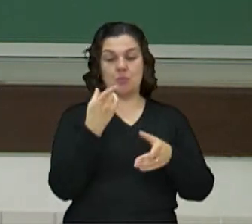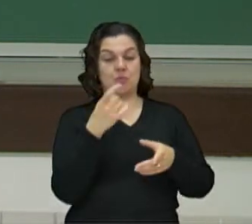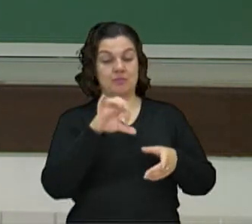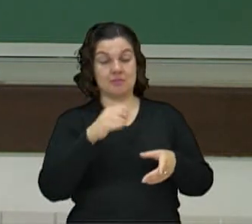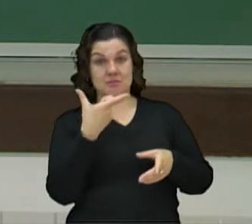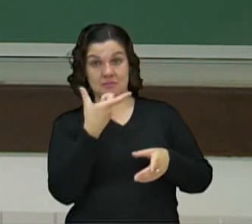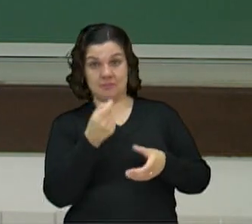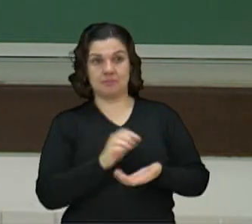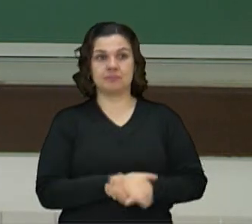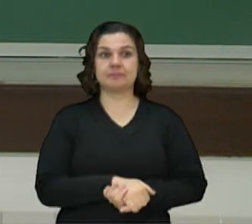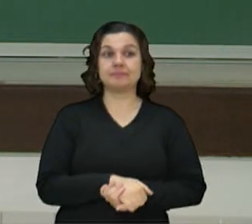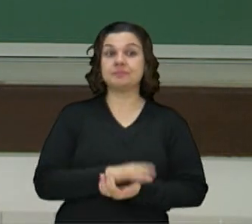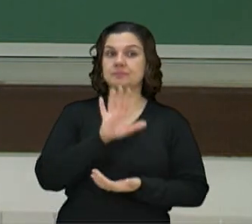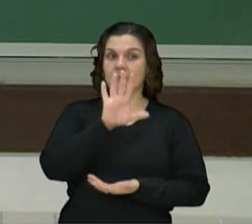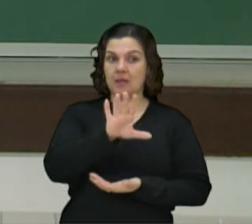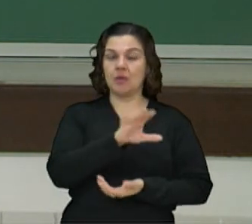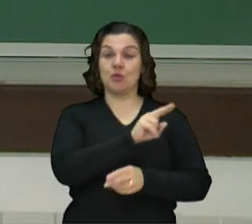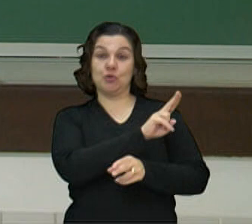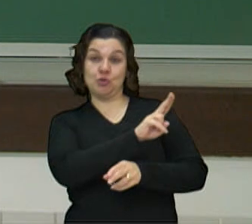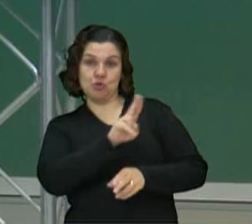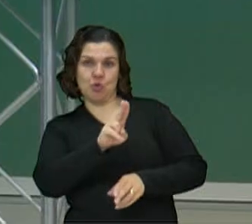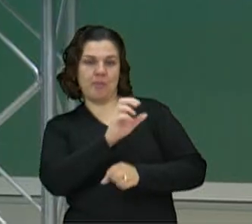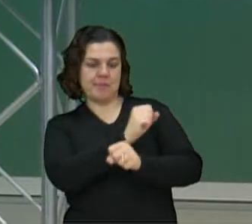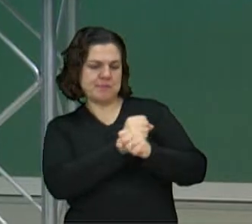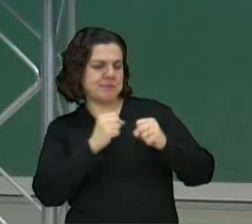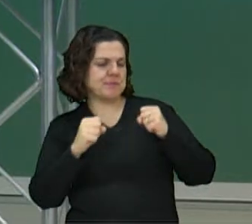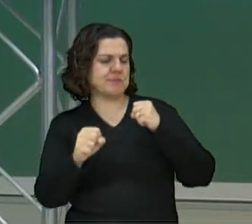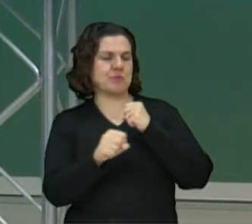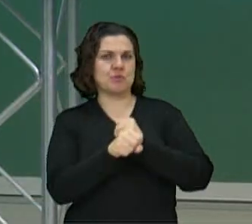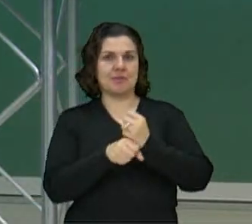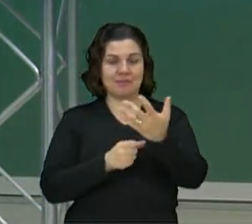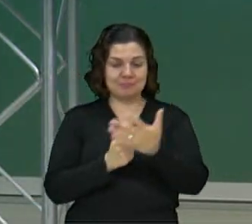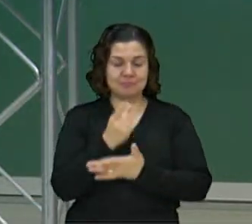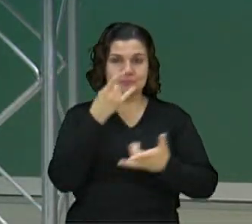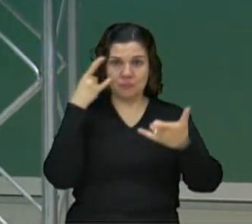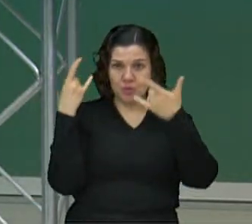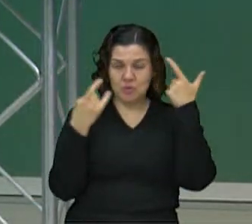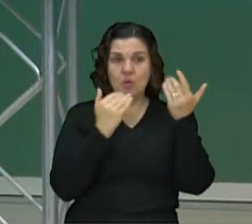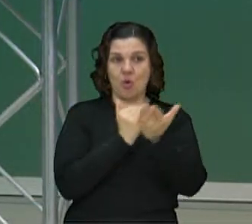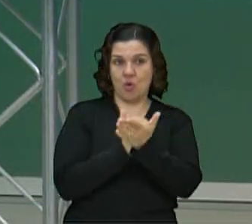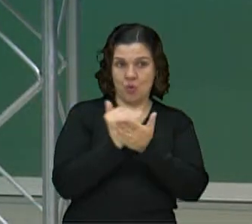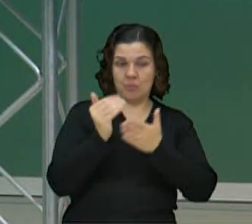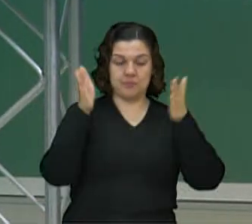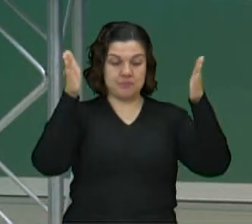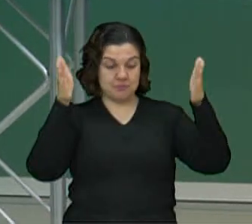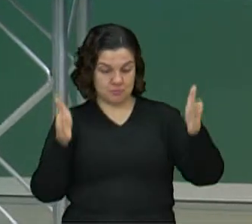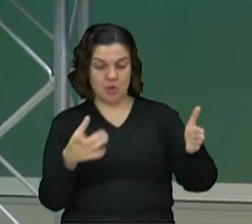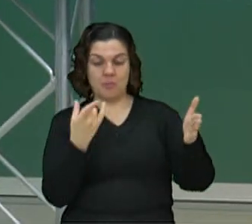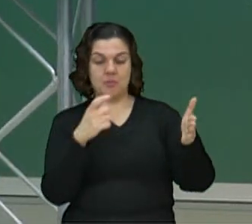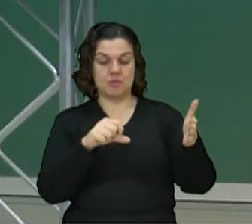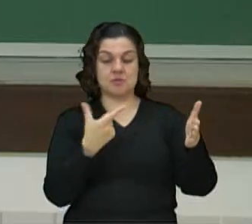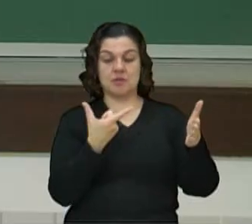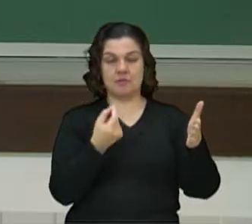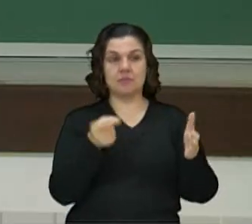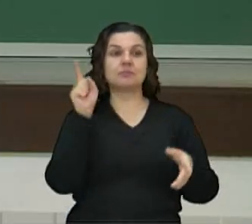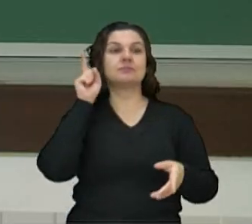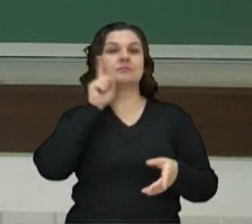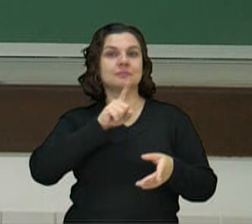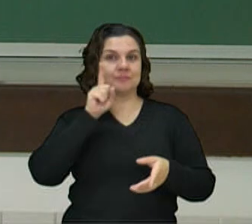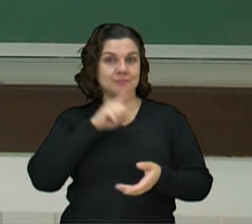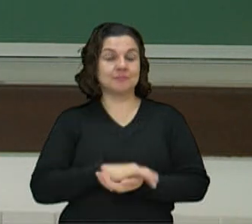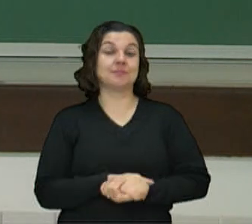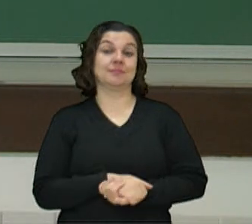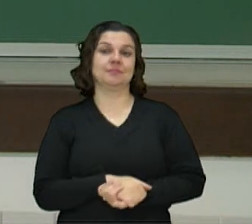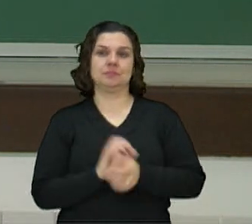1920. A chamada sociedade de consumo, então, teve início nos anos 1920